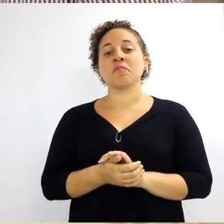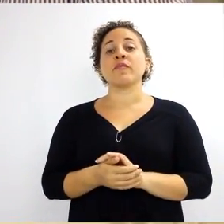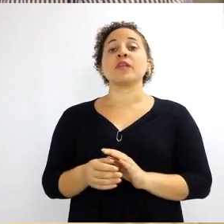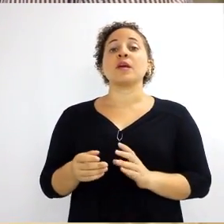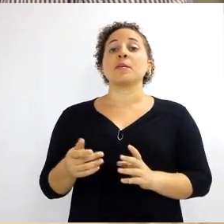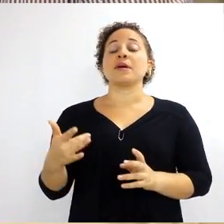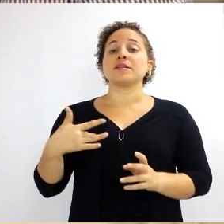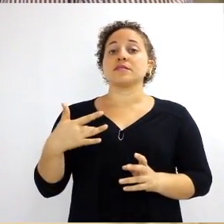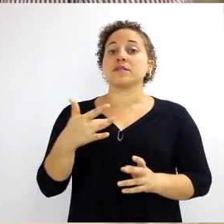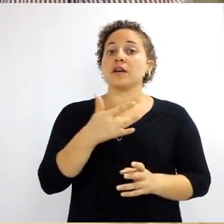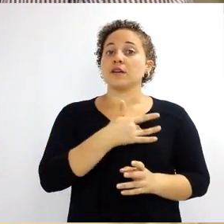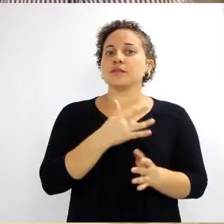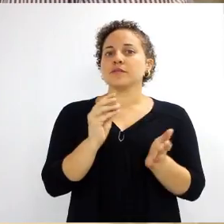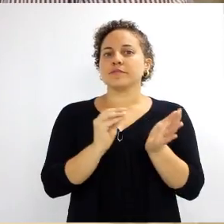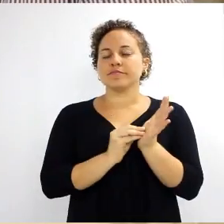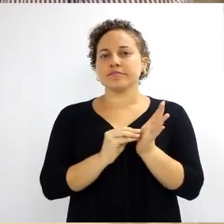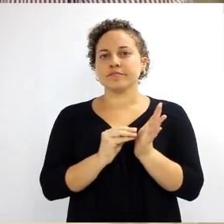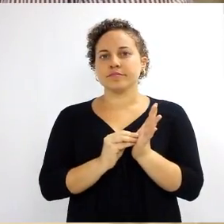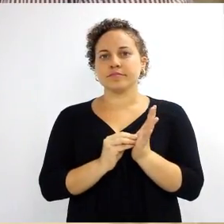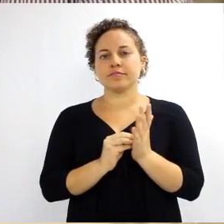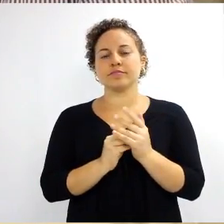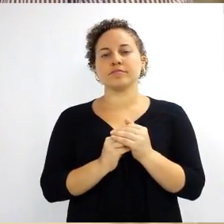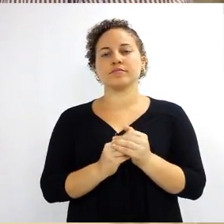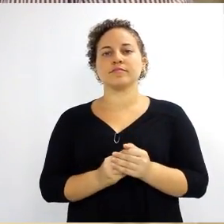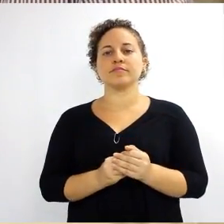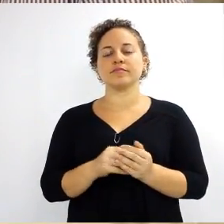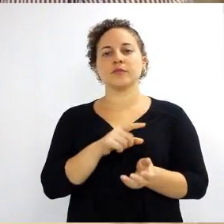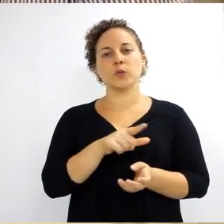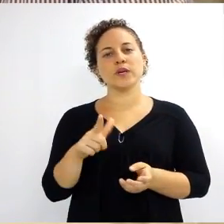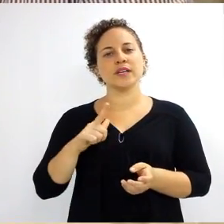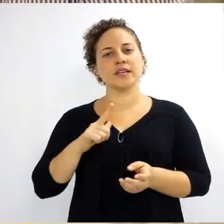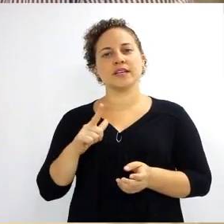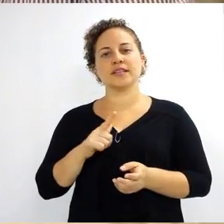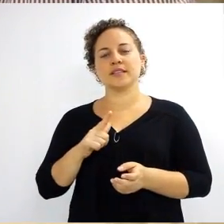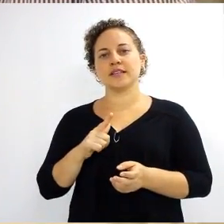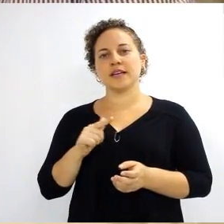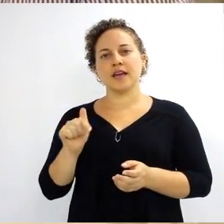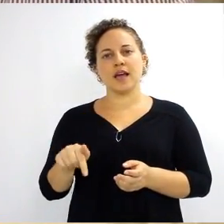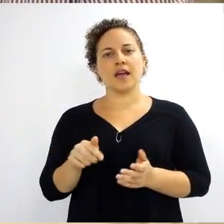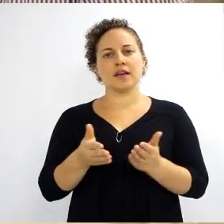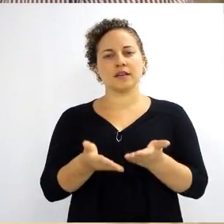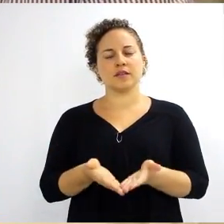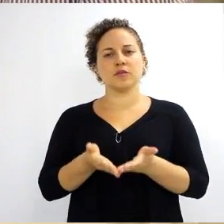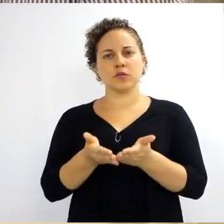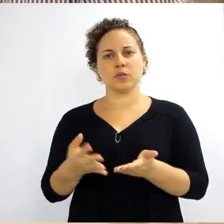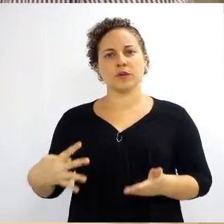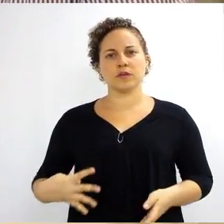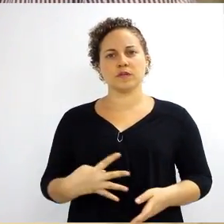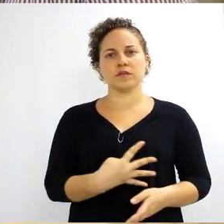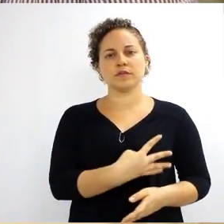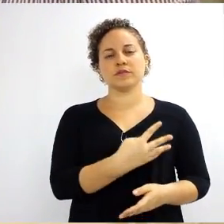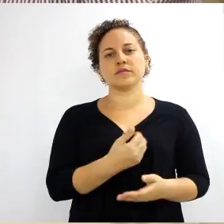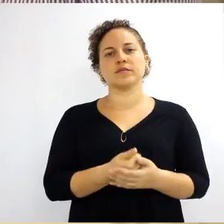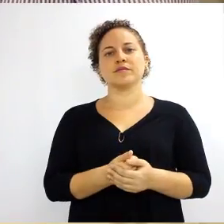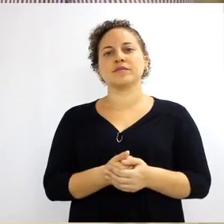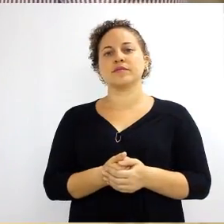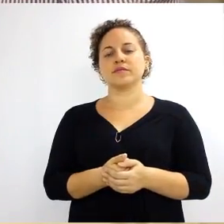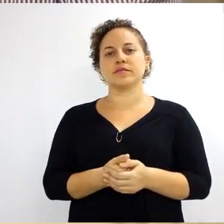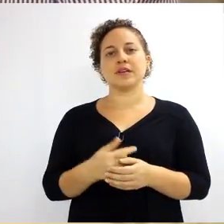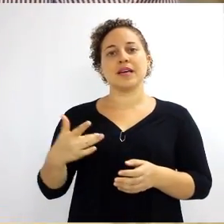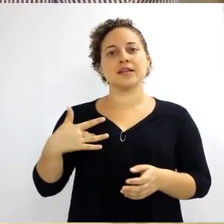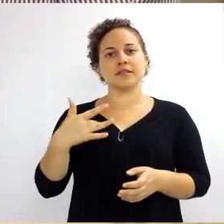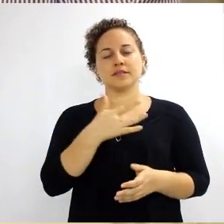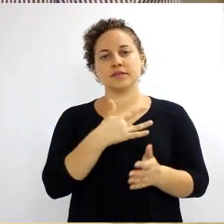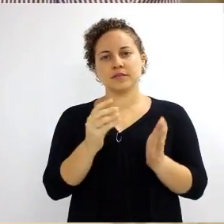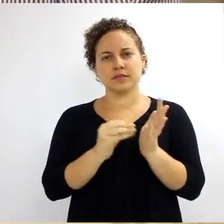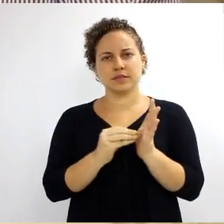insalubridade, periculosidade. O que é que a gente tem aqui no porto? É periculosidade ou seria insalubridade? Nós